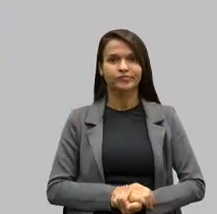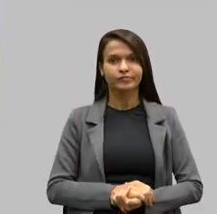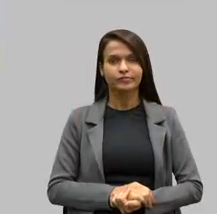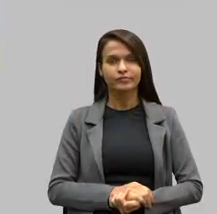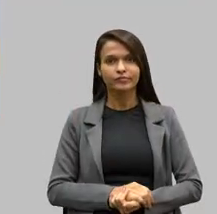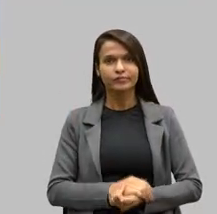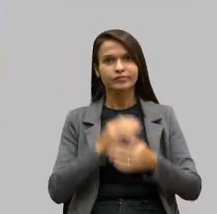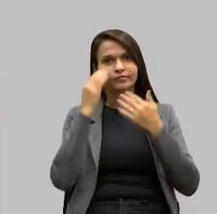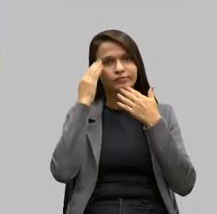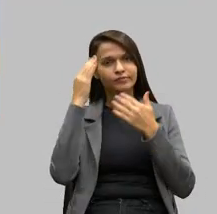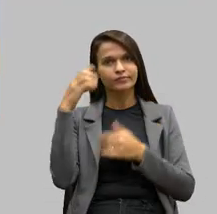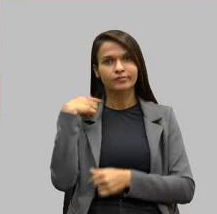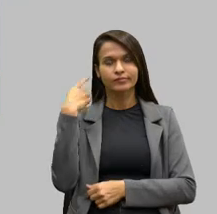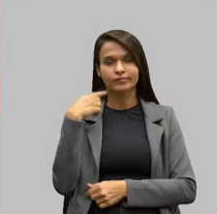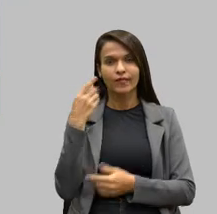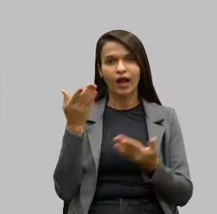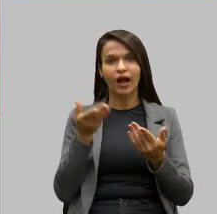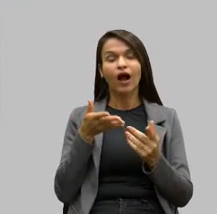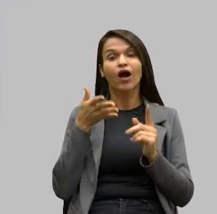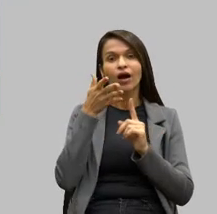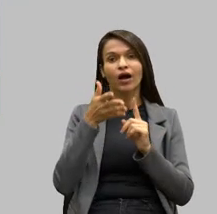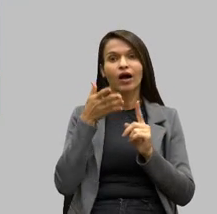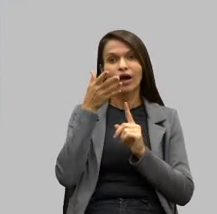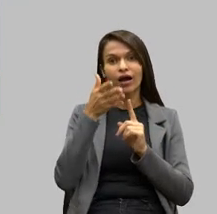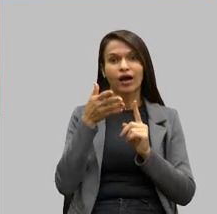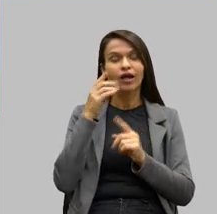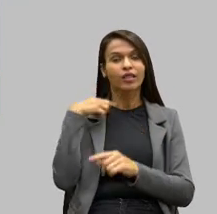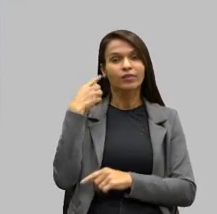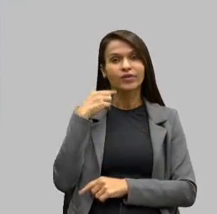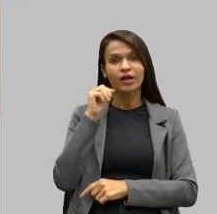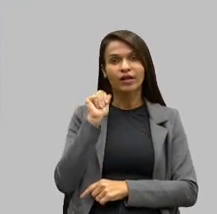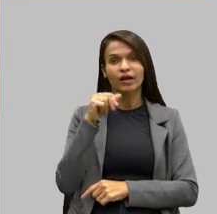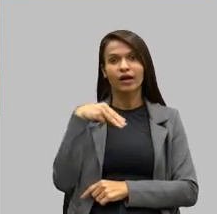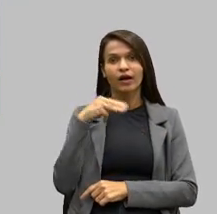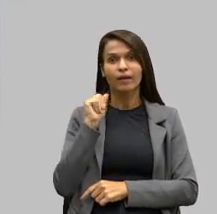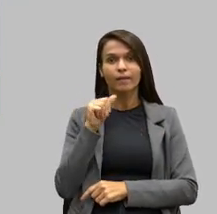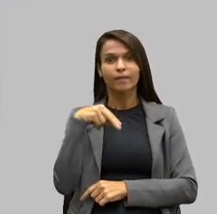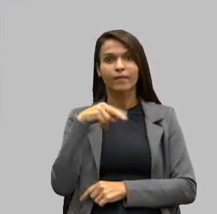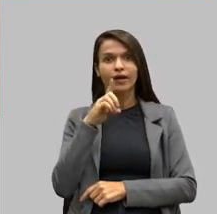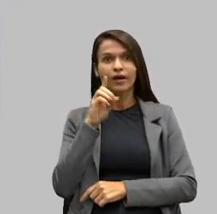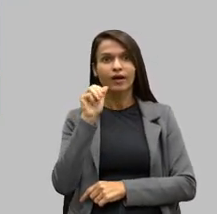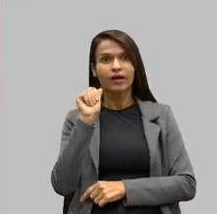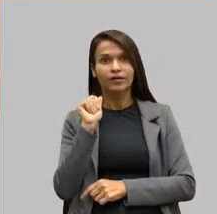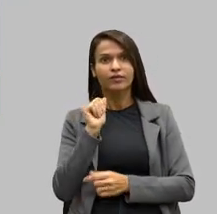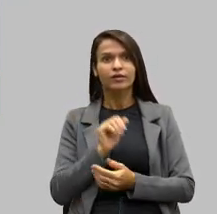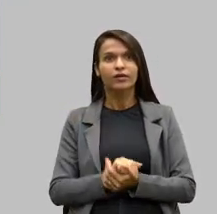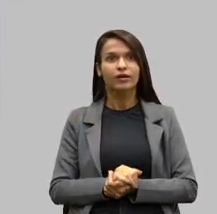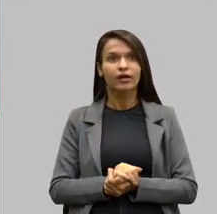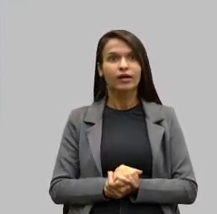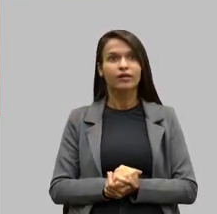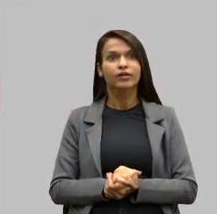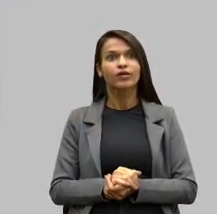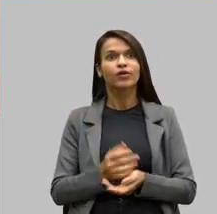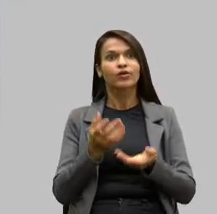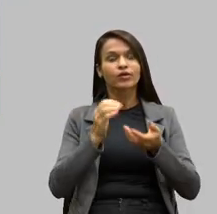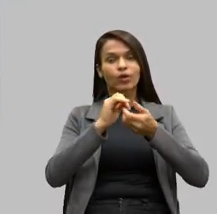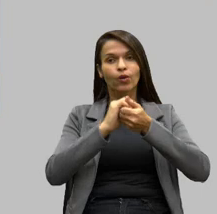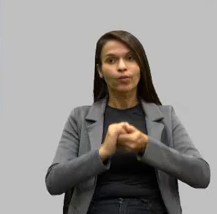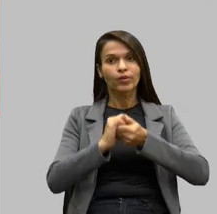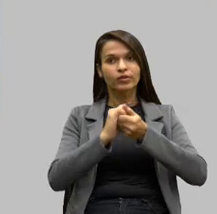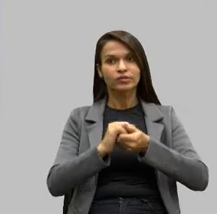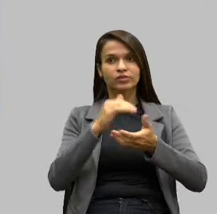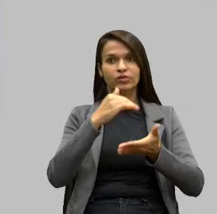Obrigada, deputado. Com a palavra, a deputada Amanda para os seus questionamentos. Olá, eu gostaria de cumprimentar o nosso